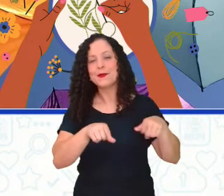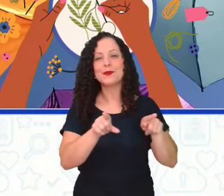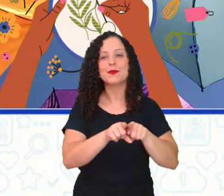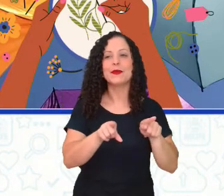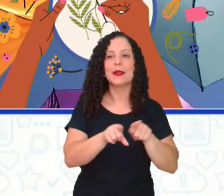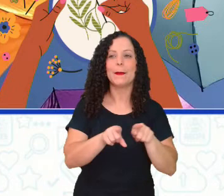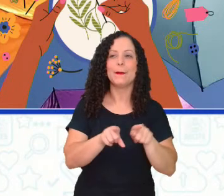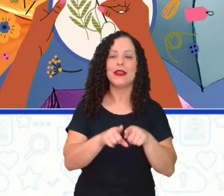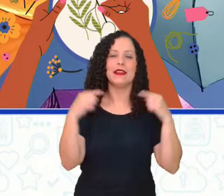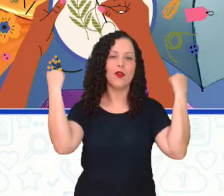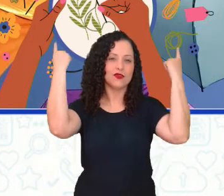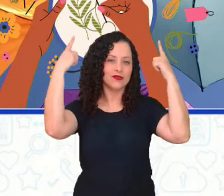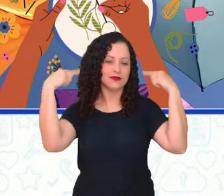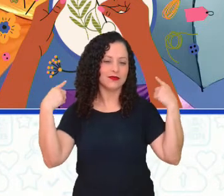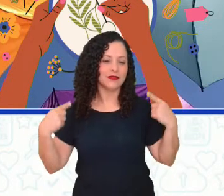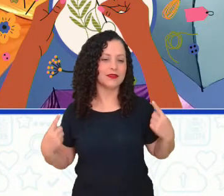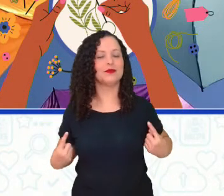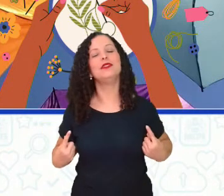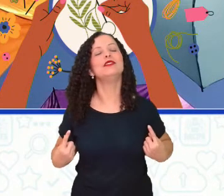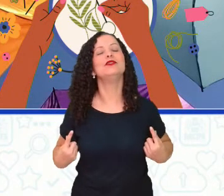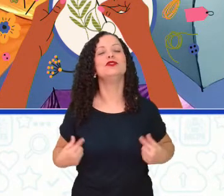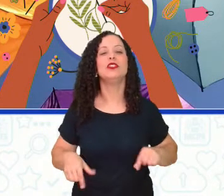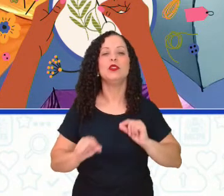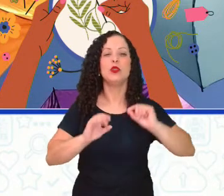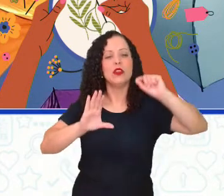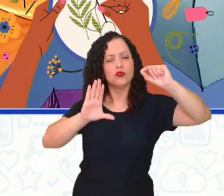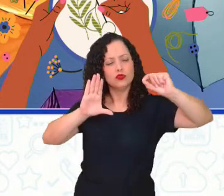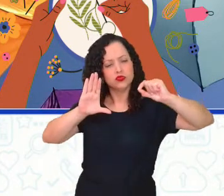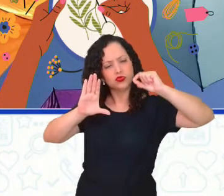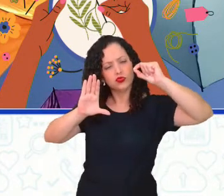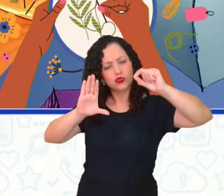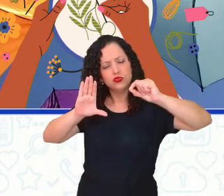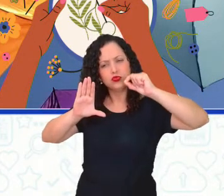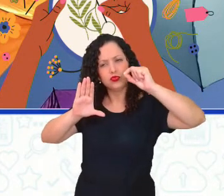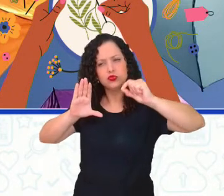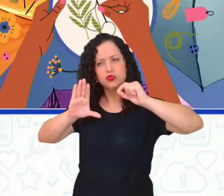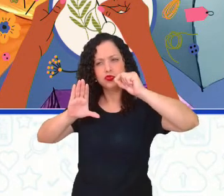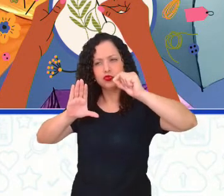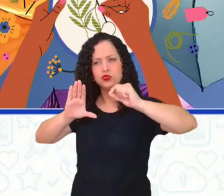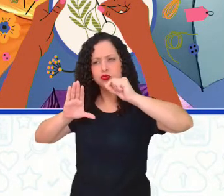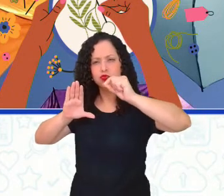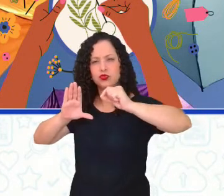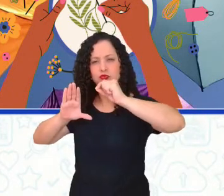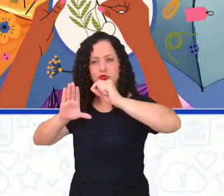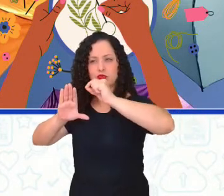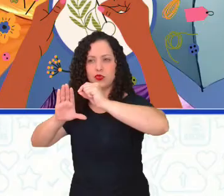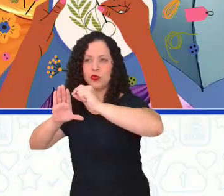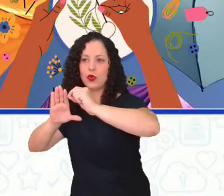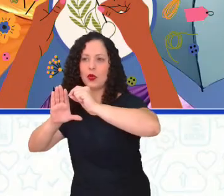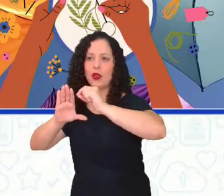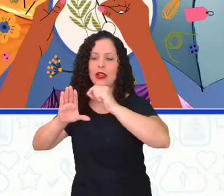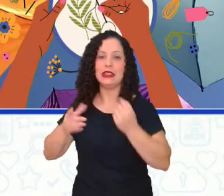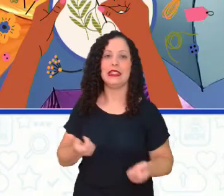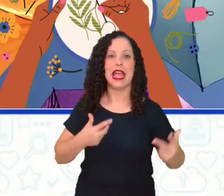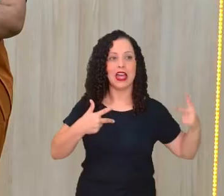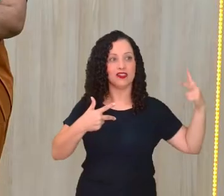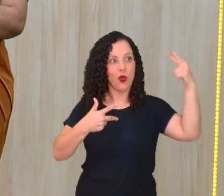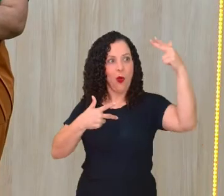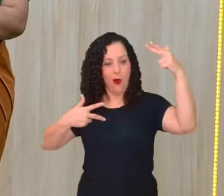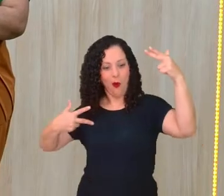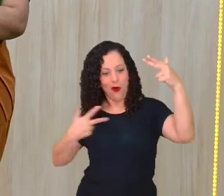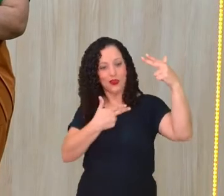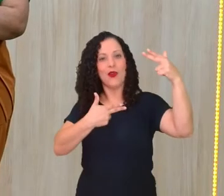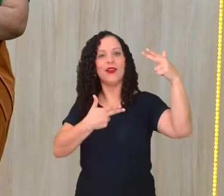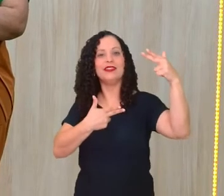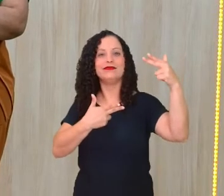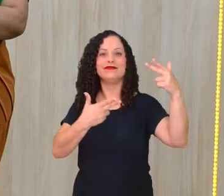cabelos, arrematou o ponto e com muito cuidado cortou as linhas. Que interessante. Foi que aconteceu aí? Temos